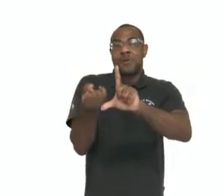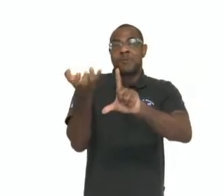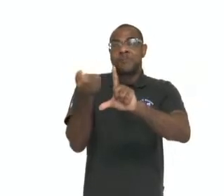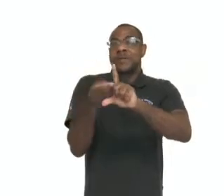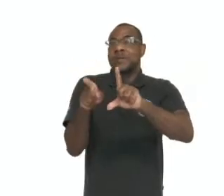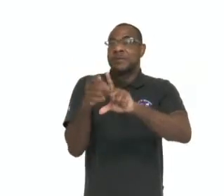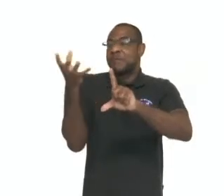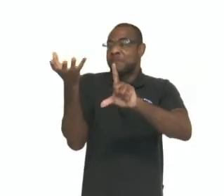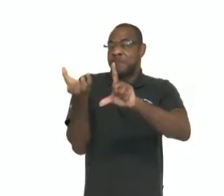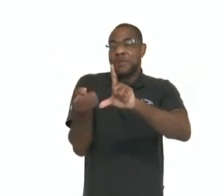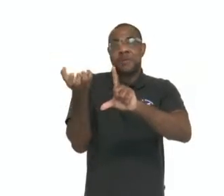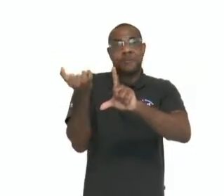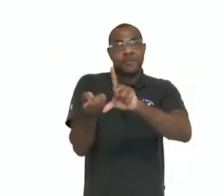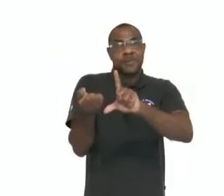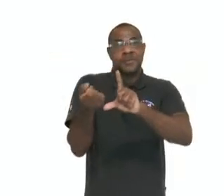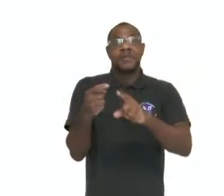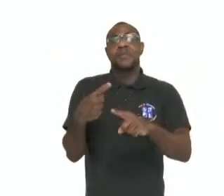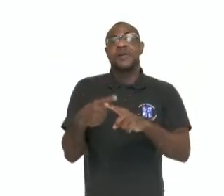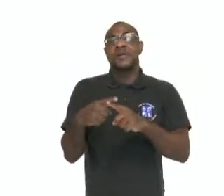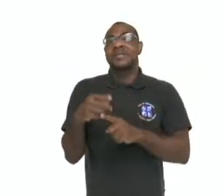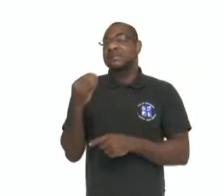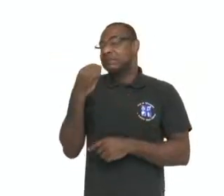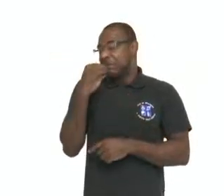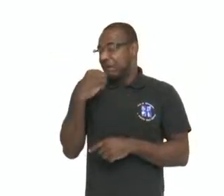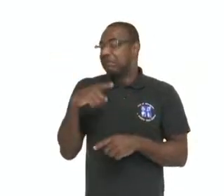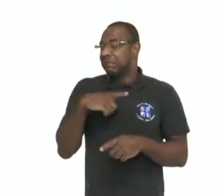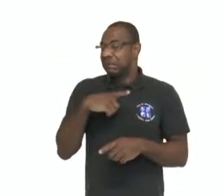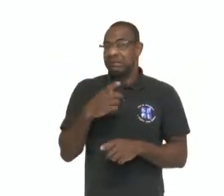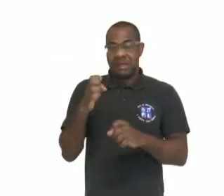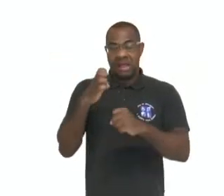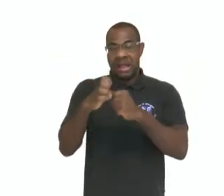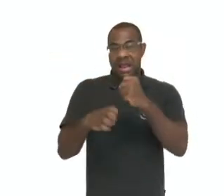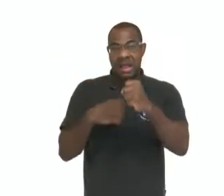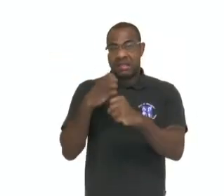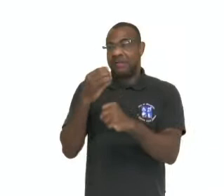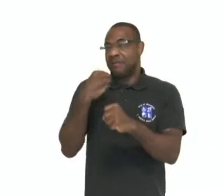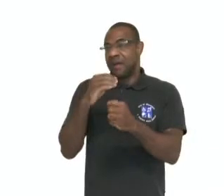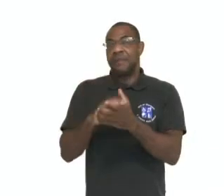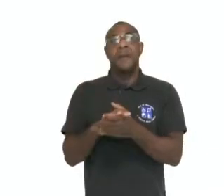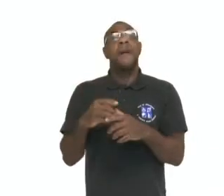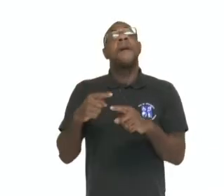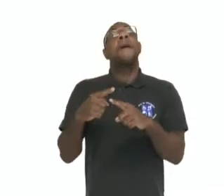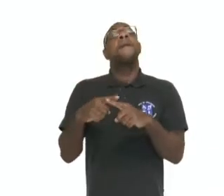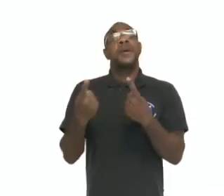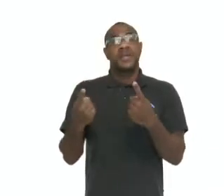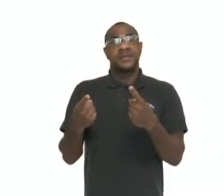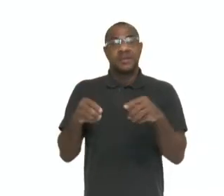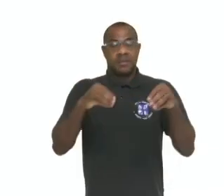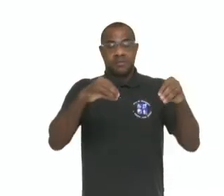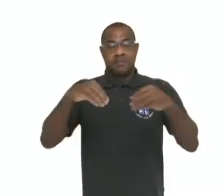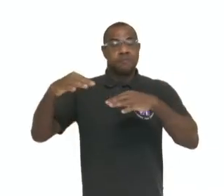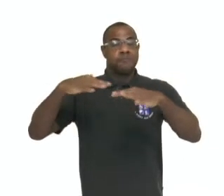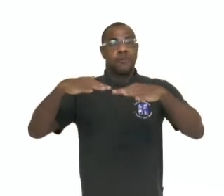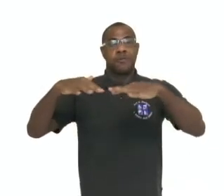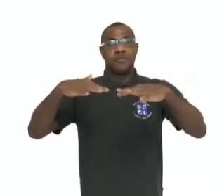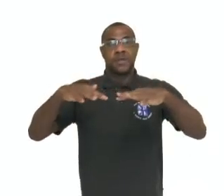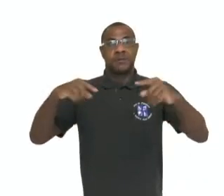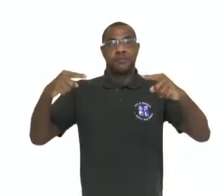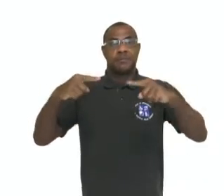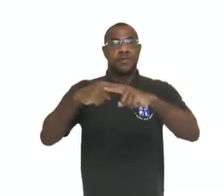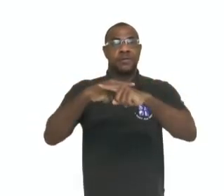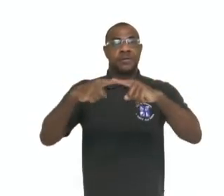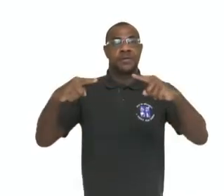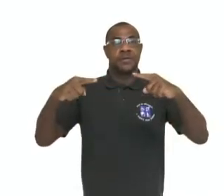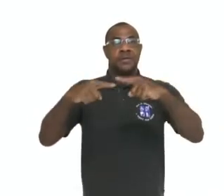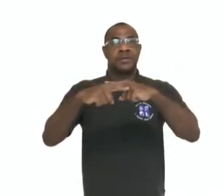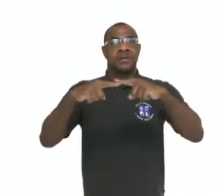os elétrons é muito fraca, e por isso esses elétrons movem-se pelo material, passando de um átomo para o outro. Aqui, ó,